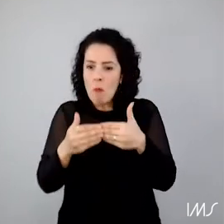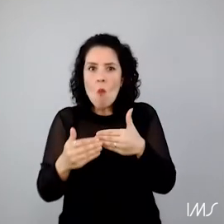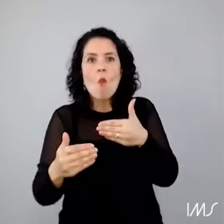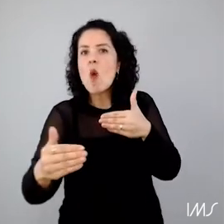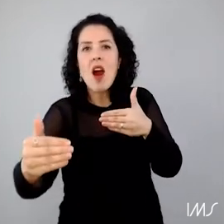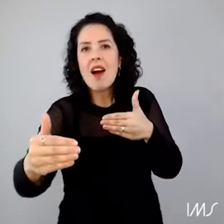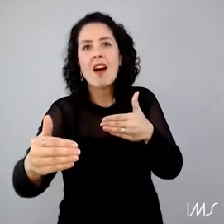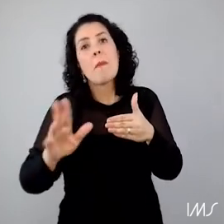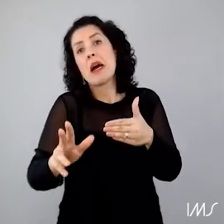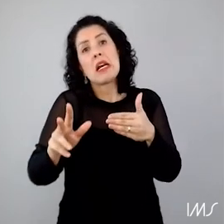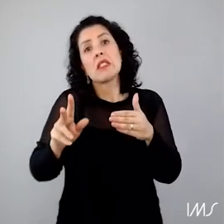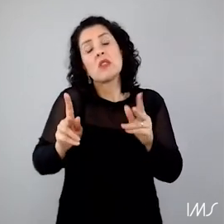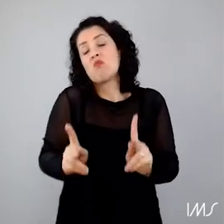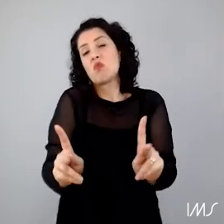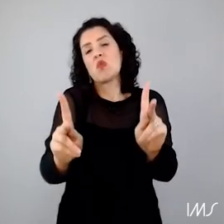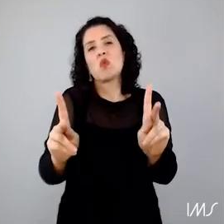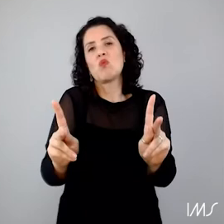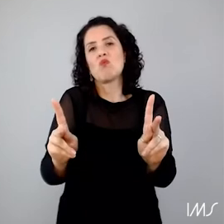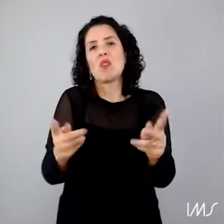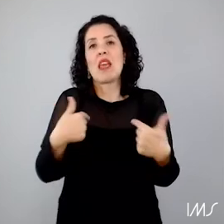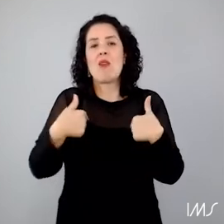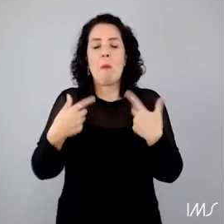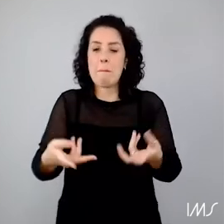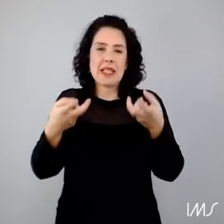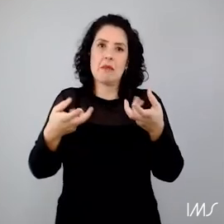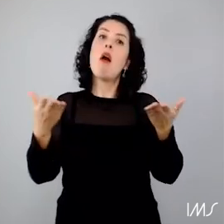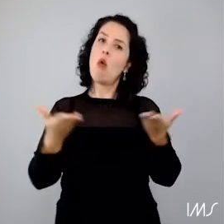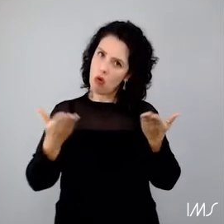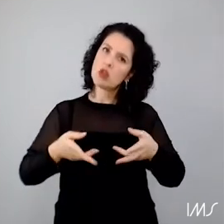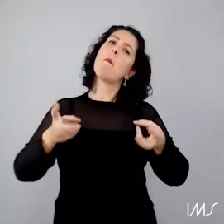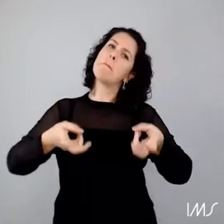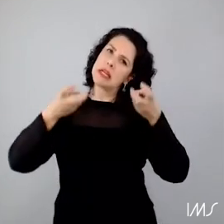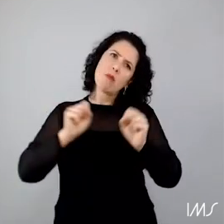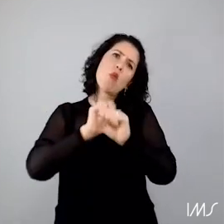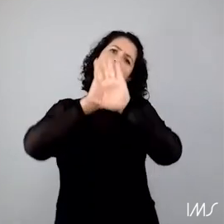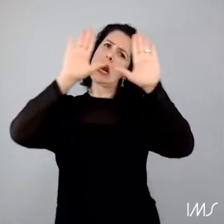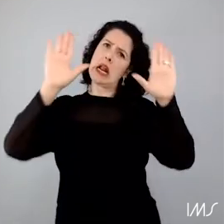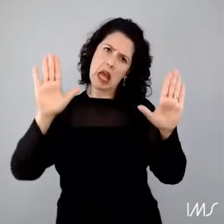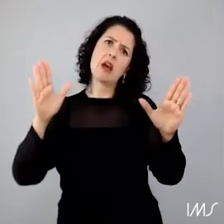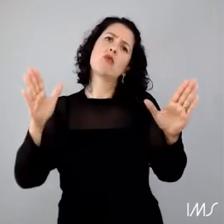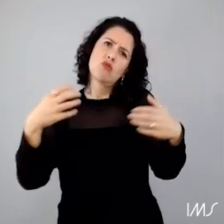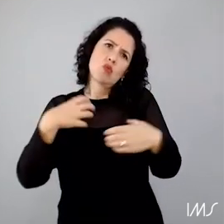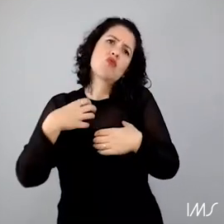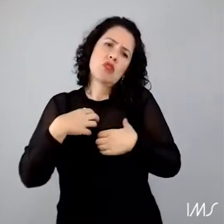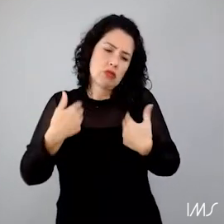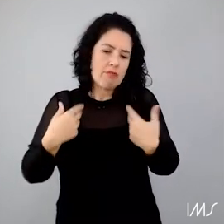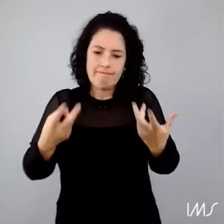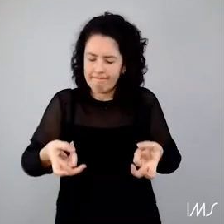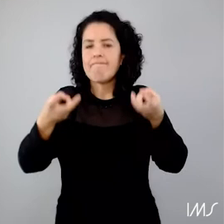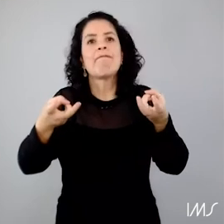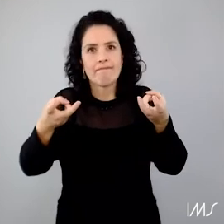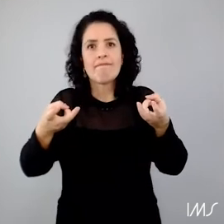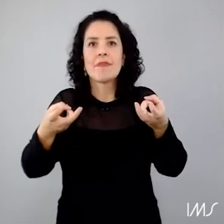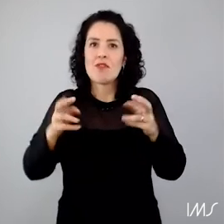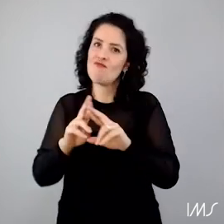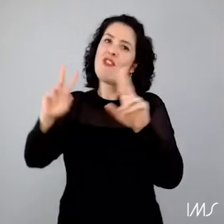ou tem grandes dificuldades de perceber algo que hoje eu compreendo, obviamente, retrospectivamente, de uma forma